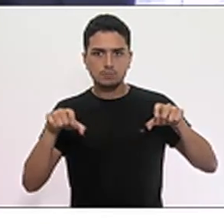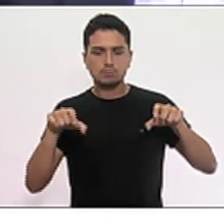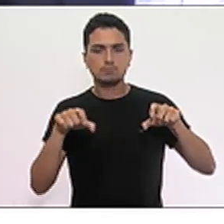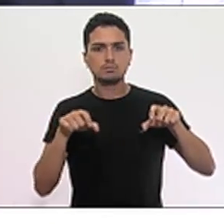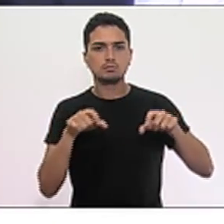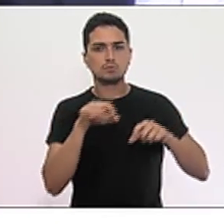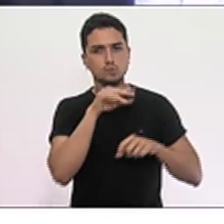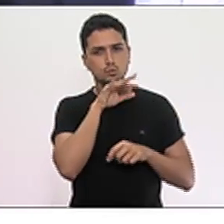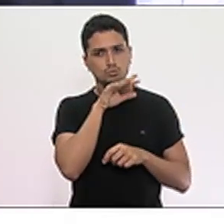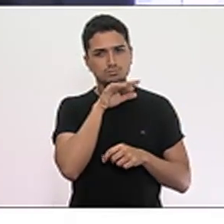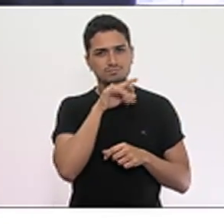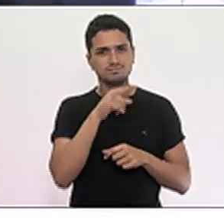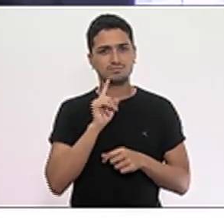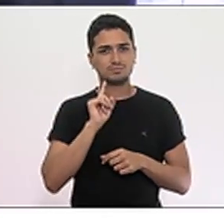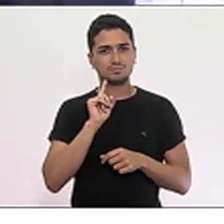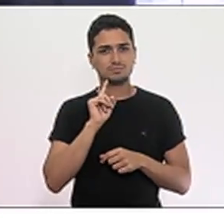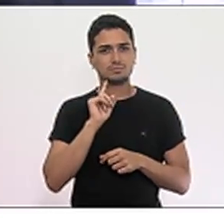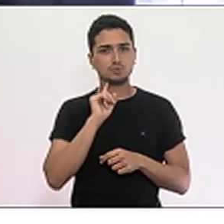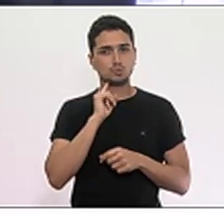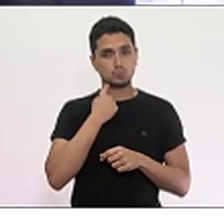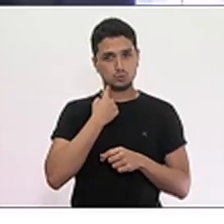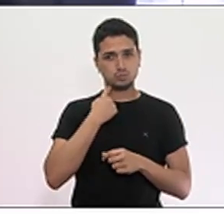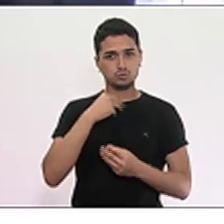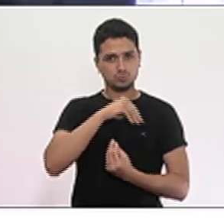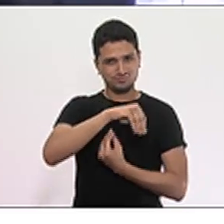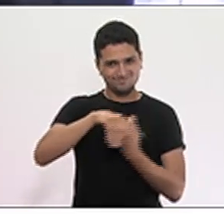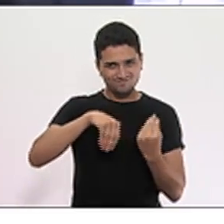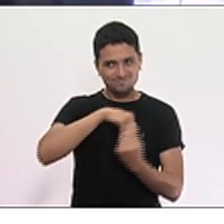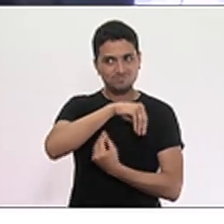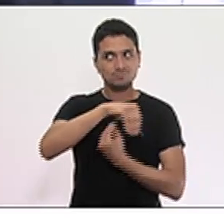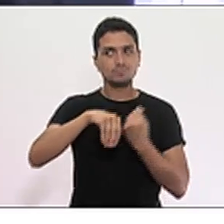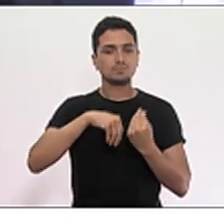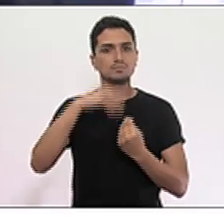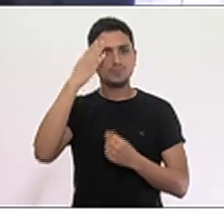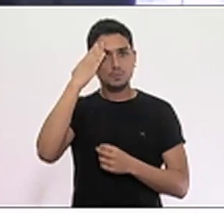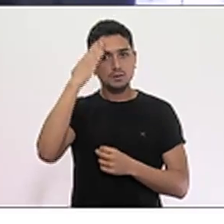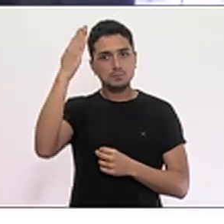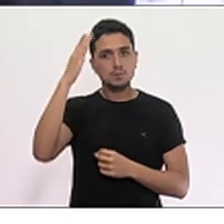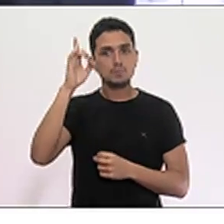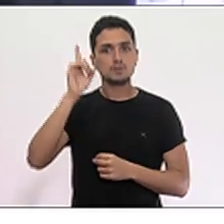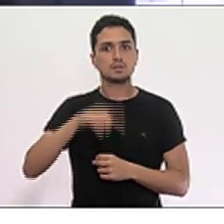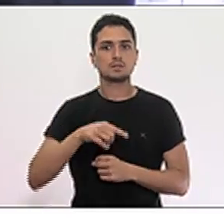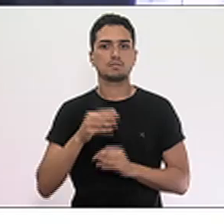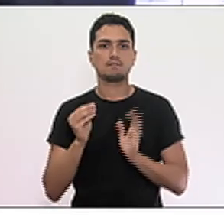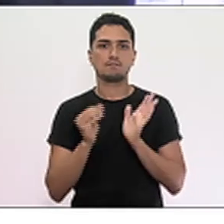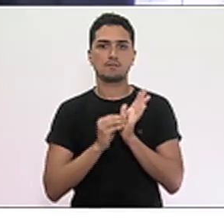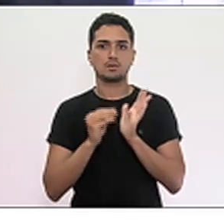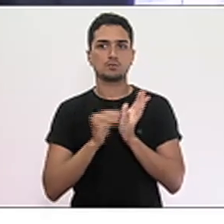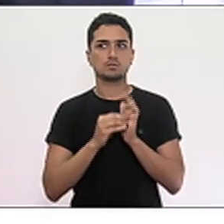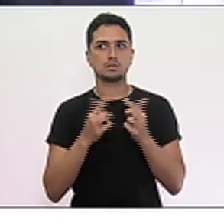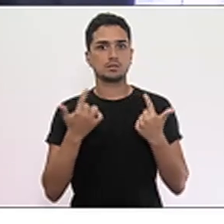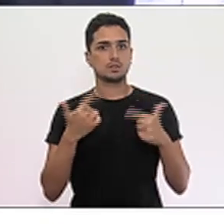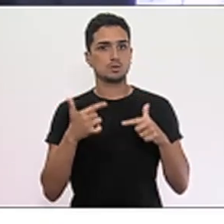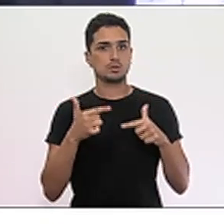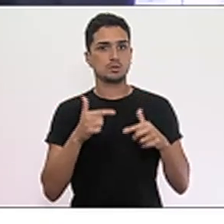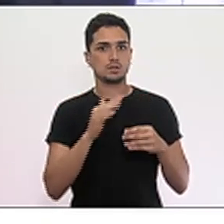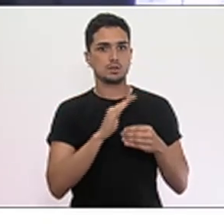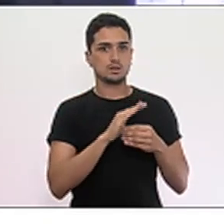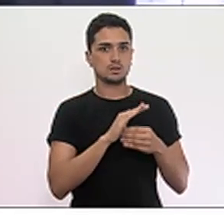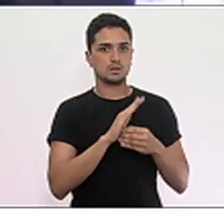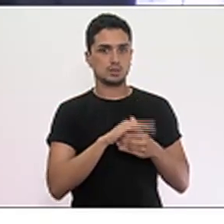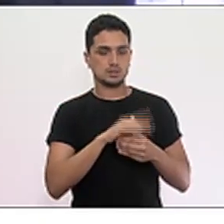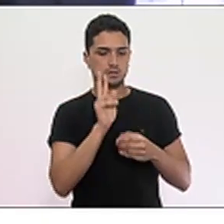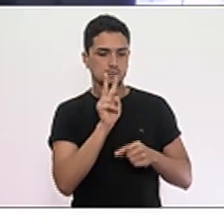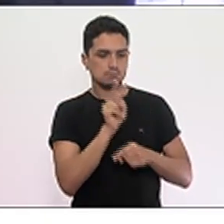estão contaminados por questões, principalmente por falta de saneamento básico. E aí nós